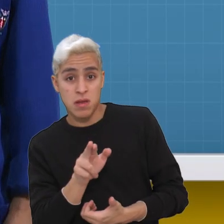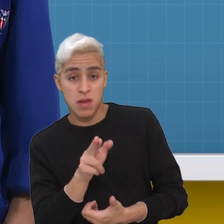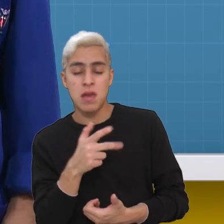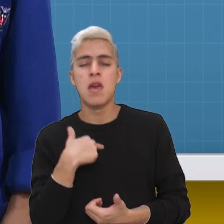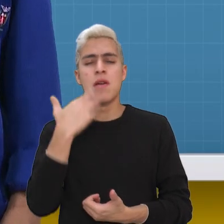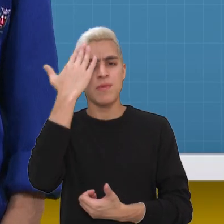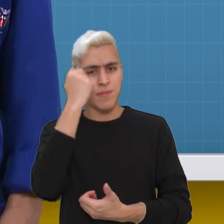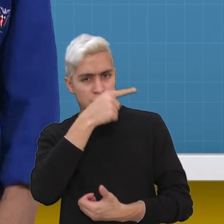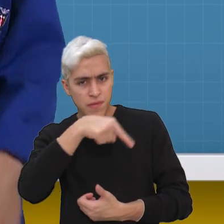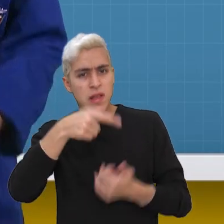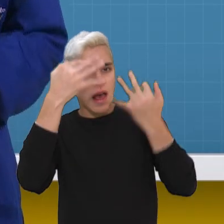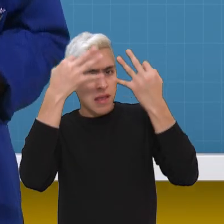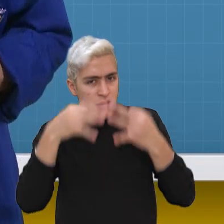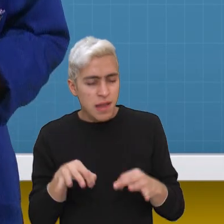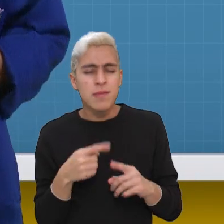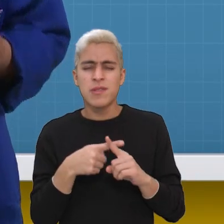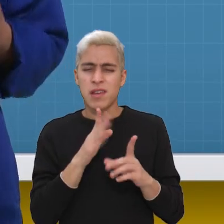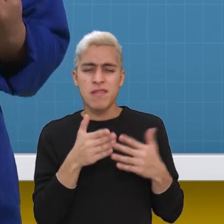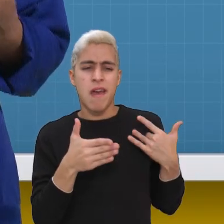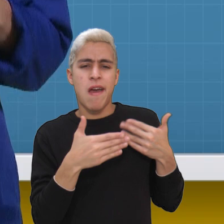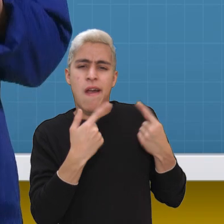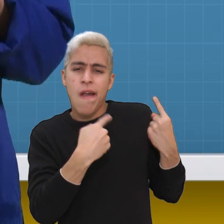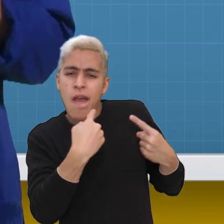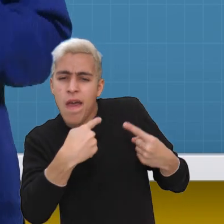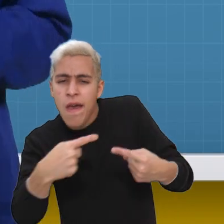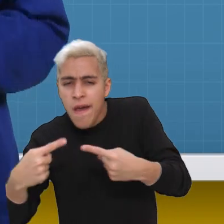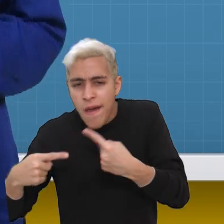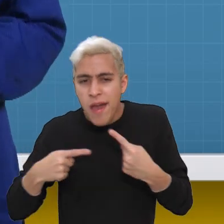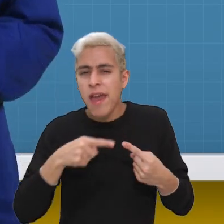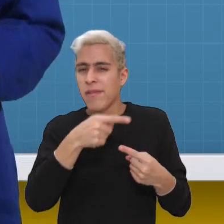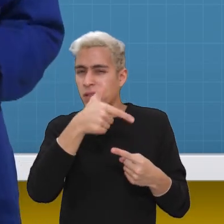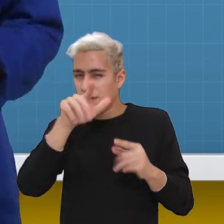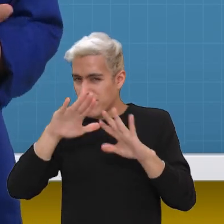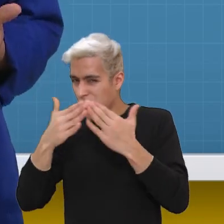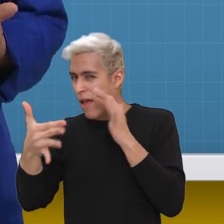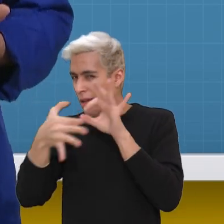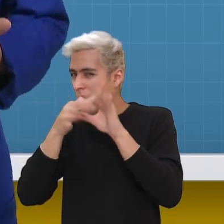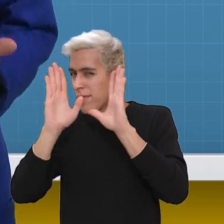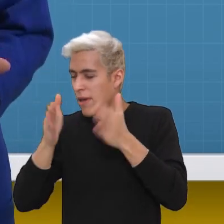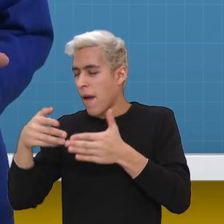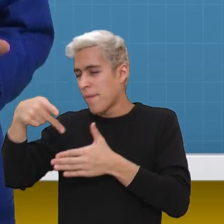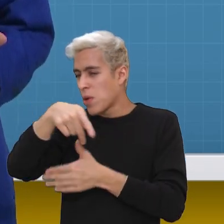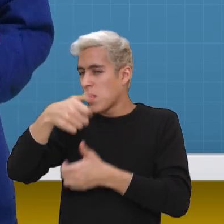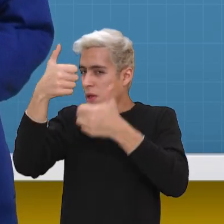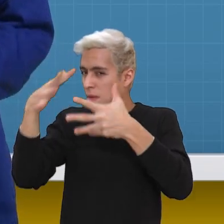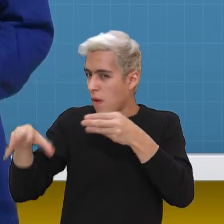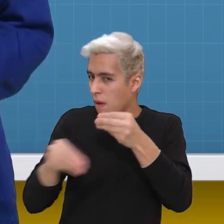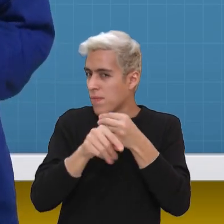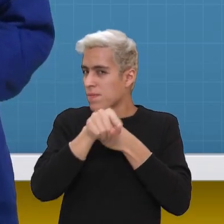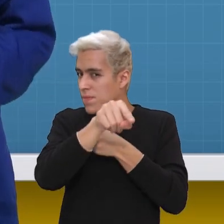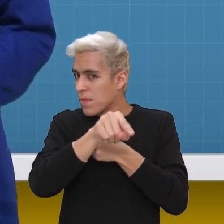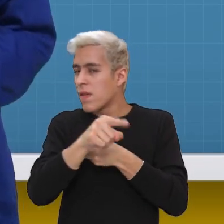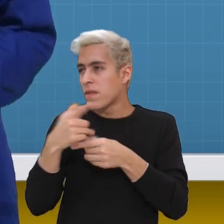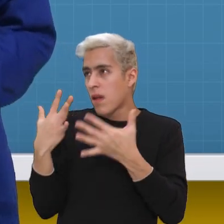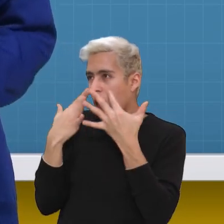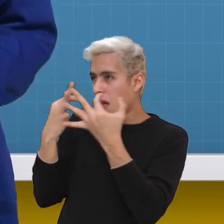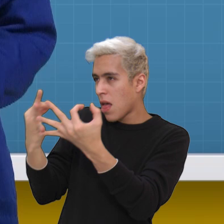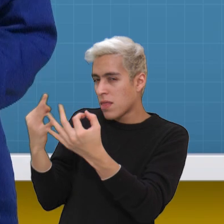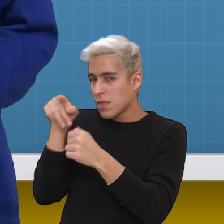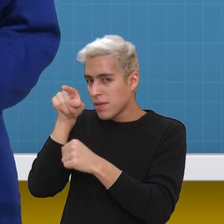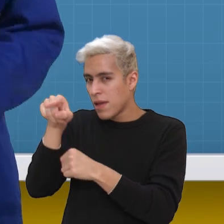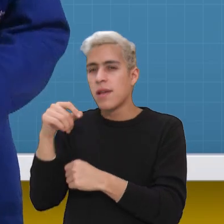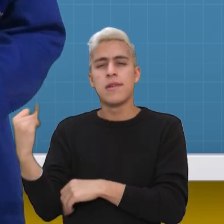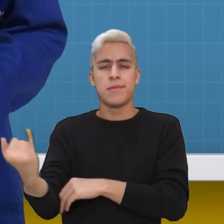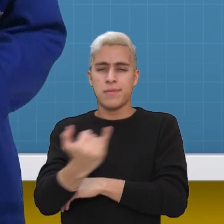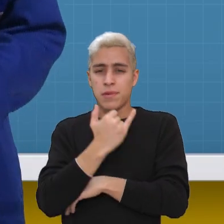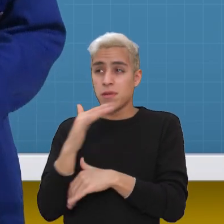Respondeu? Eu sabia que você ia acertar, porque a gente já discutiu bastante isso e você já viu lá na tua escola. Tua professora já falou isso. E